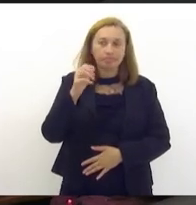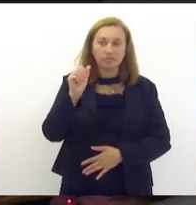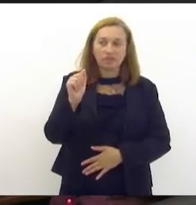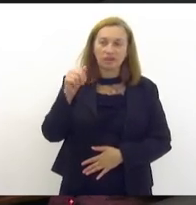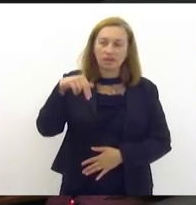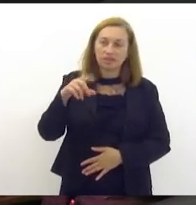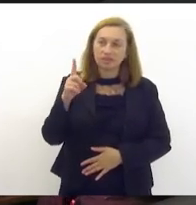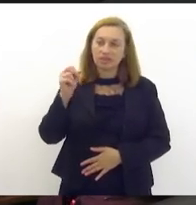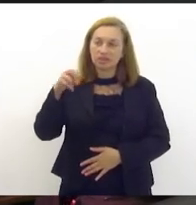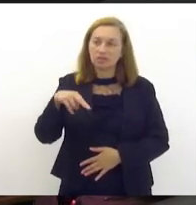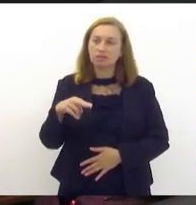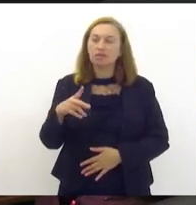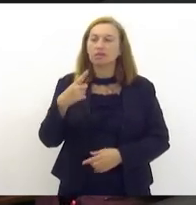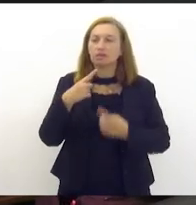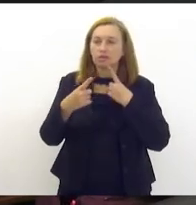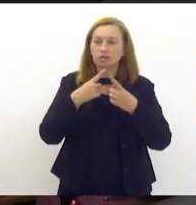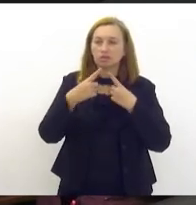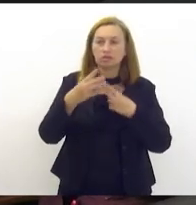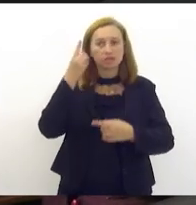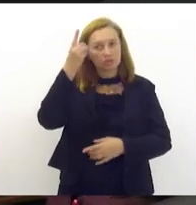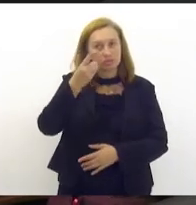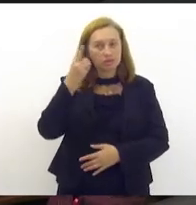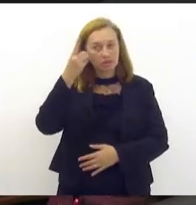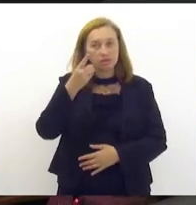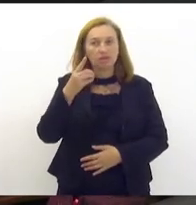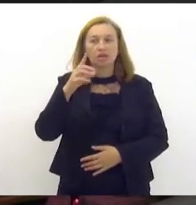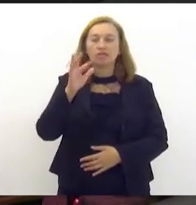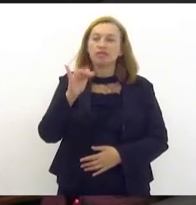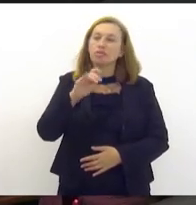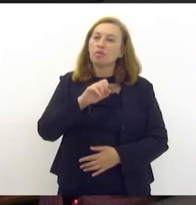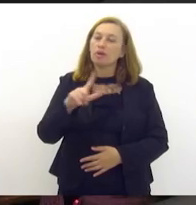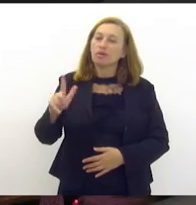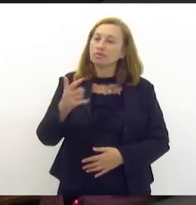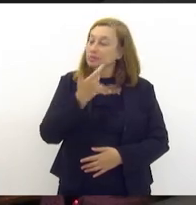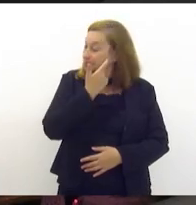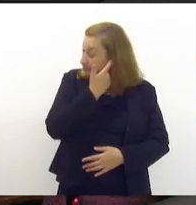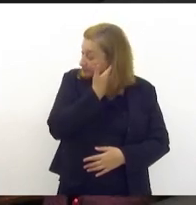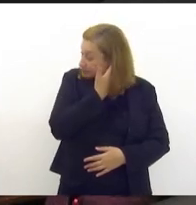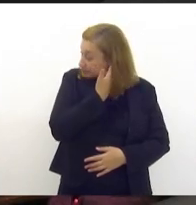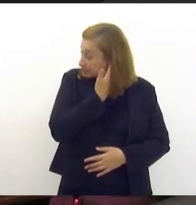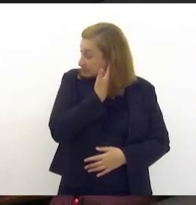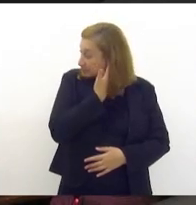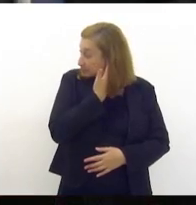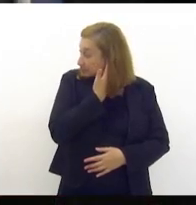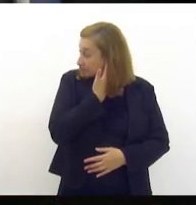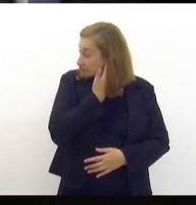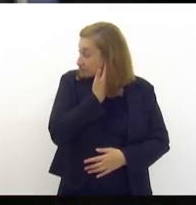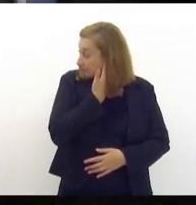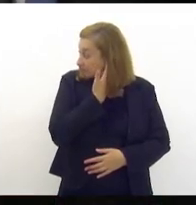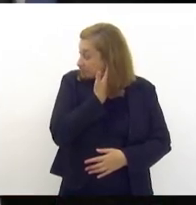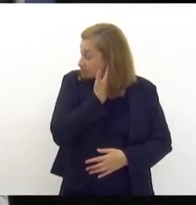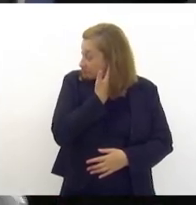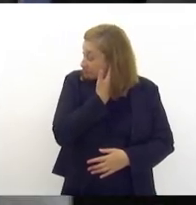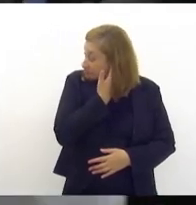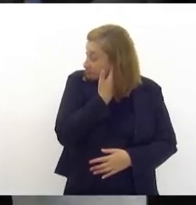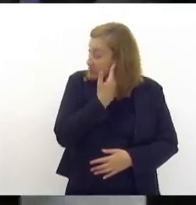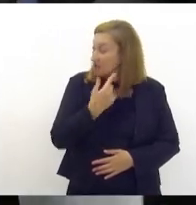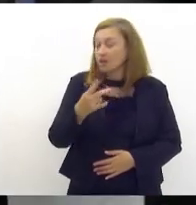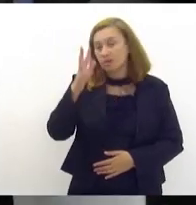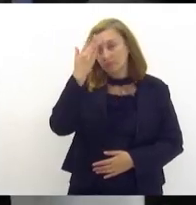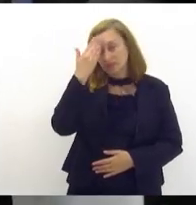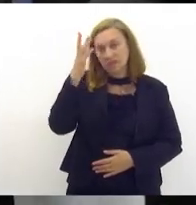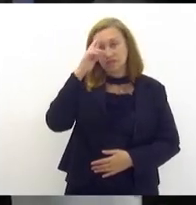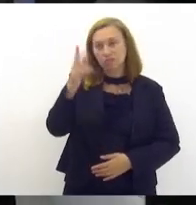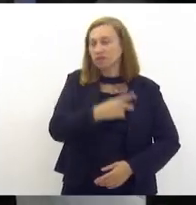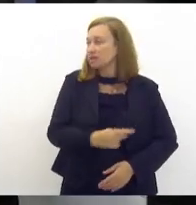para discutir, nosso nobre deputado Felipe Pobel. Obrigado, presidente. Presidente,